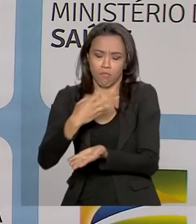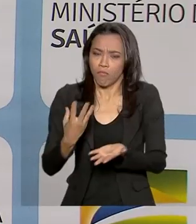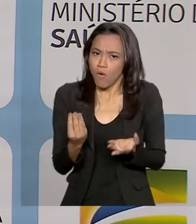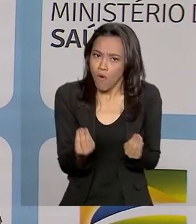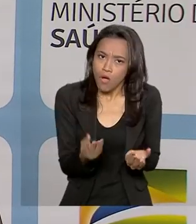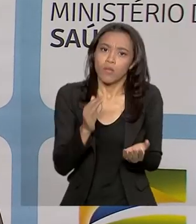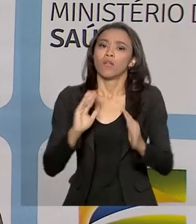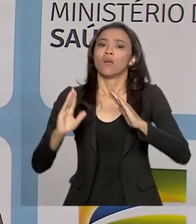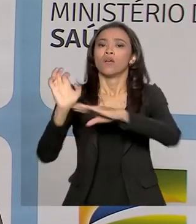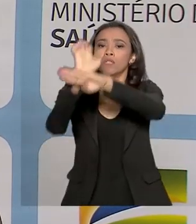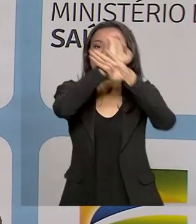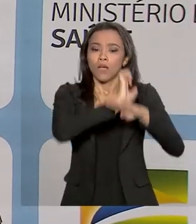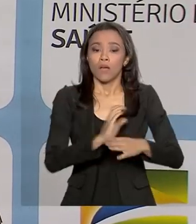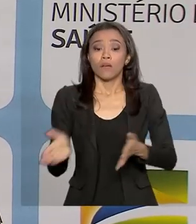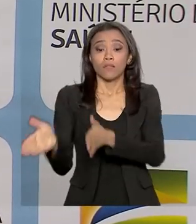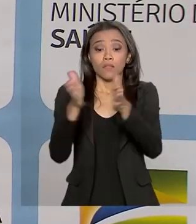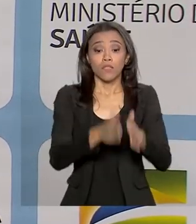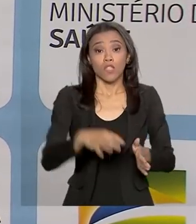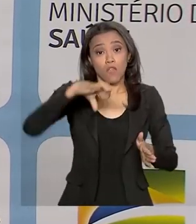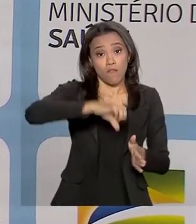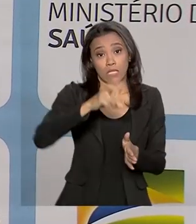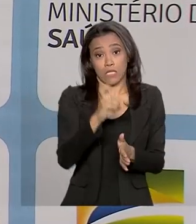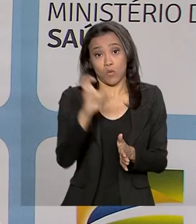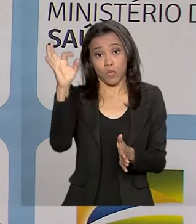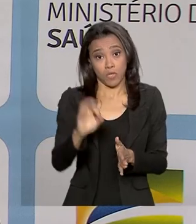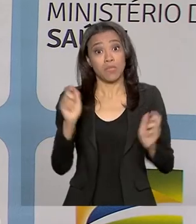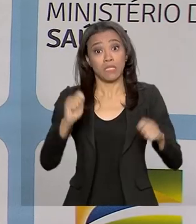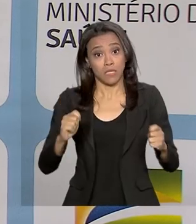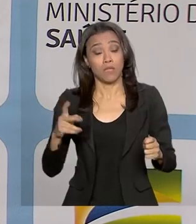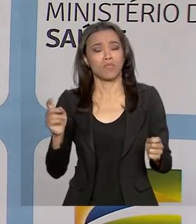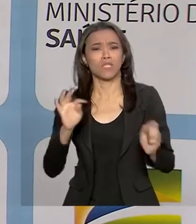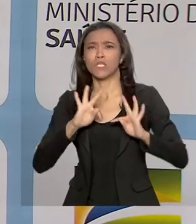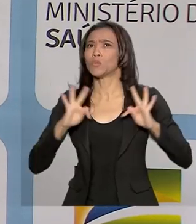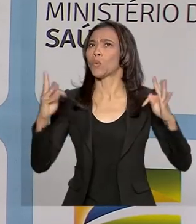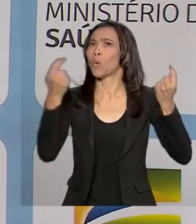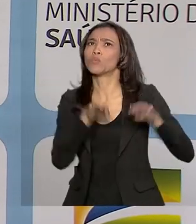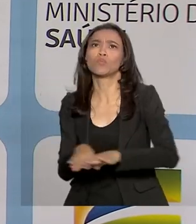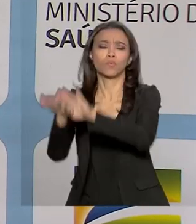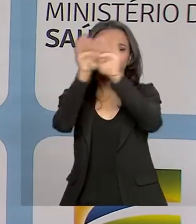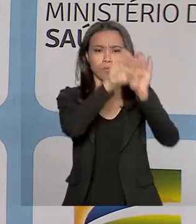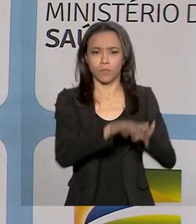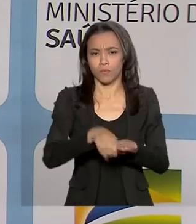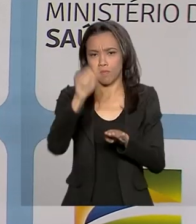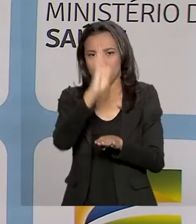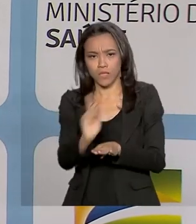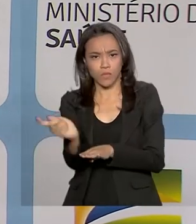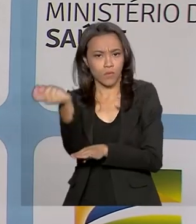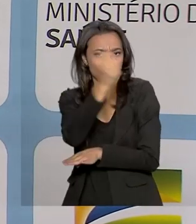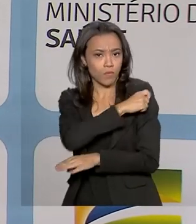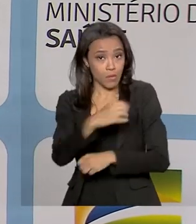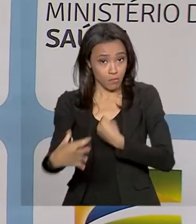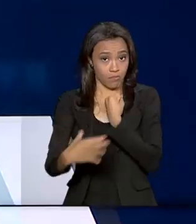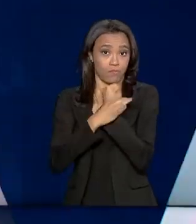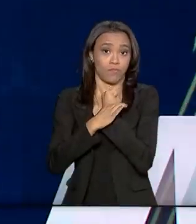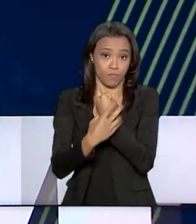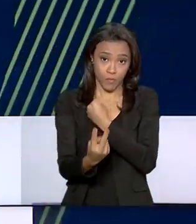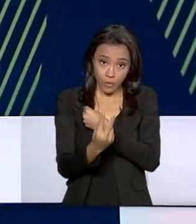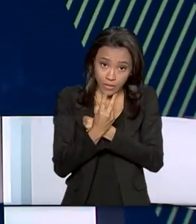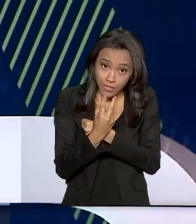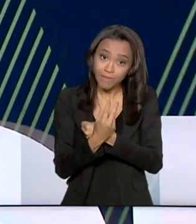ter uma cobertura de 95% e homogênea em todo o Brasil para que a gente tenha uma proteção efetiva contra o sarampo.